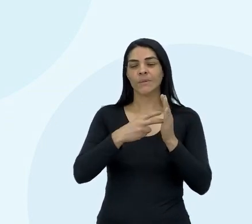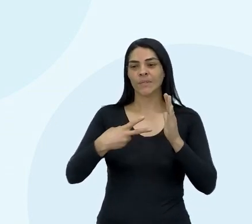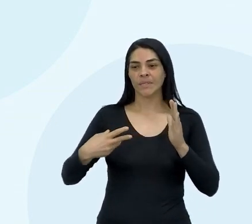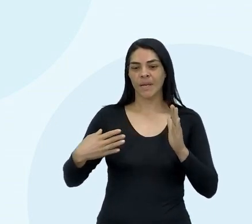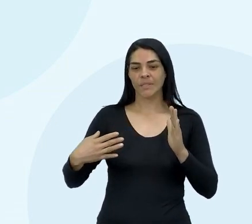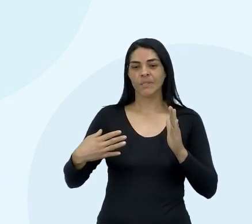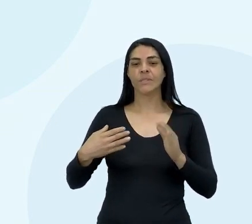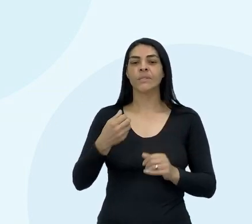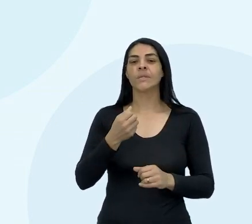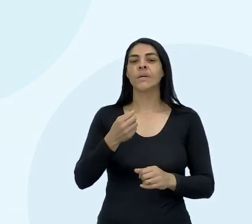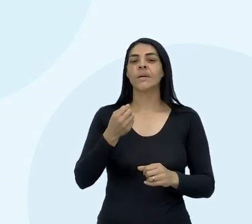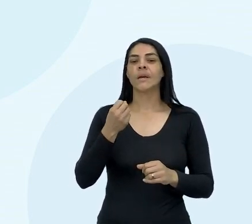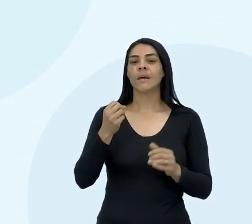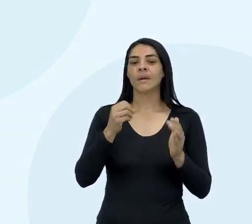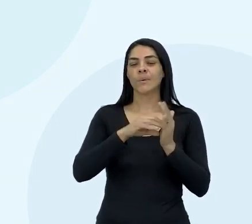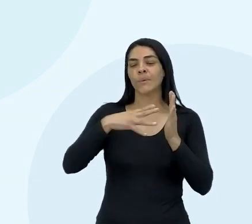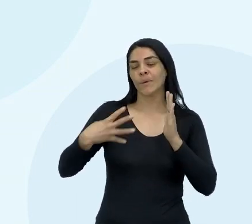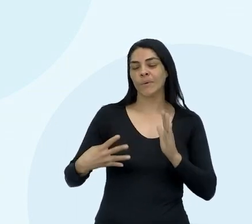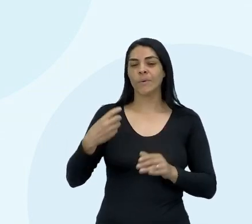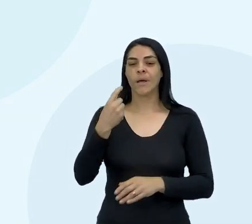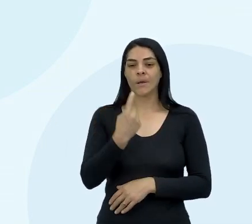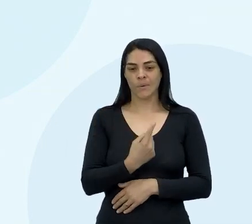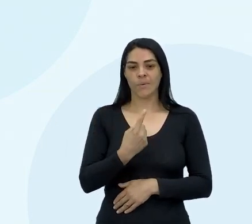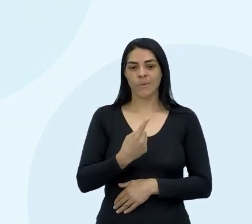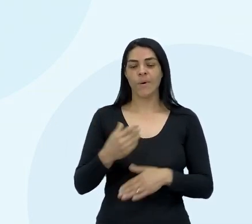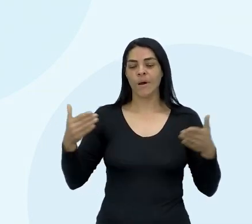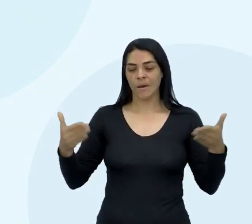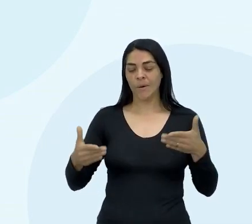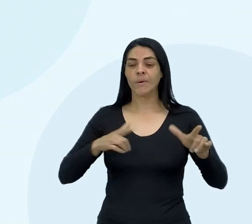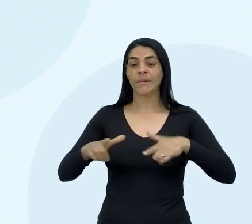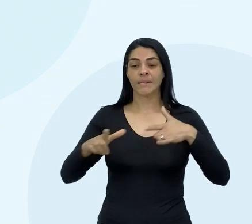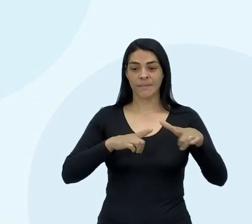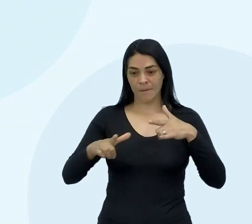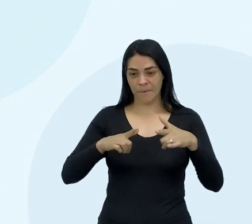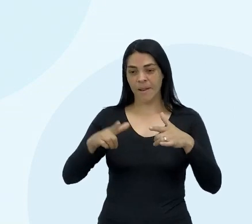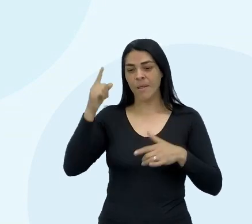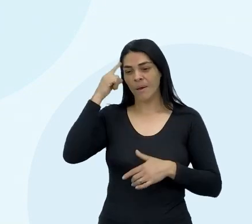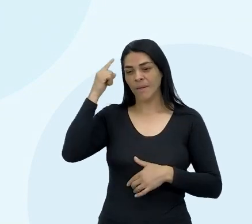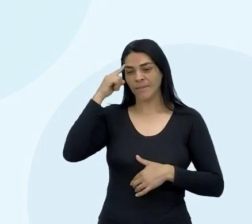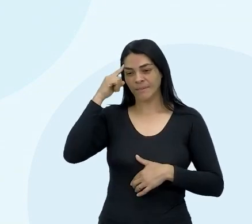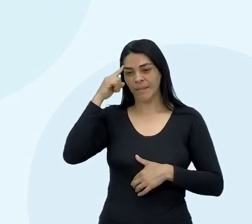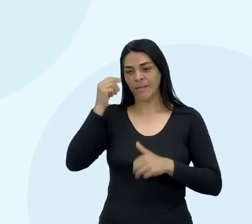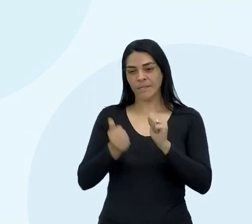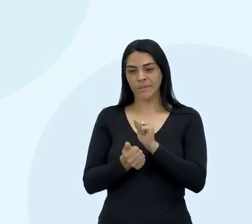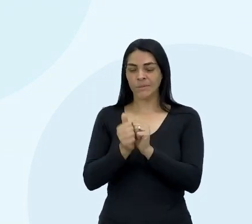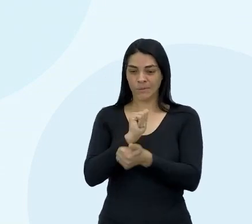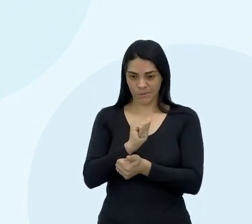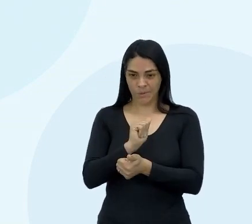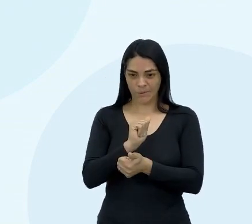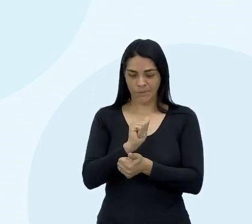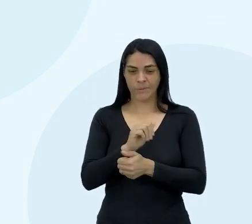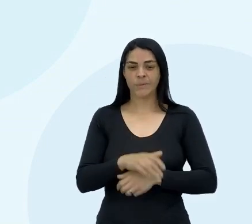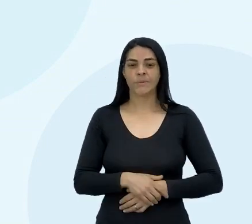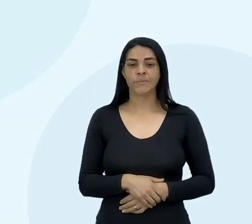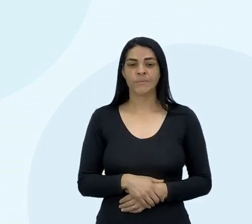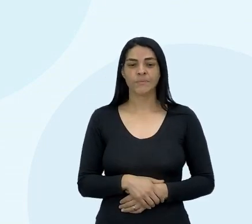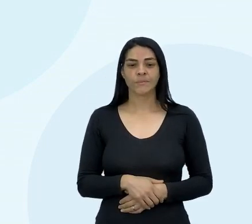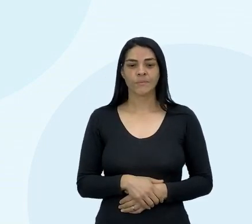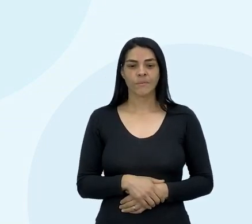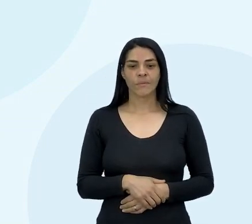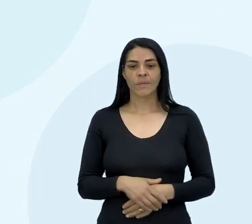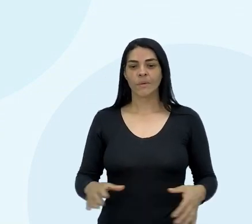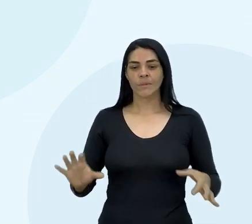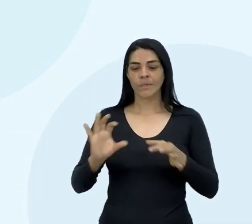educação financeira e agora nós estamos trabalhando a ideia dos jogos. Este componente que nós estamos trabalhando agora são as